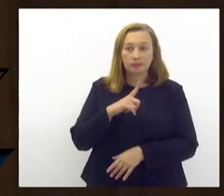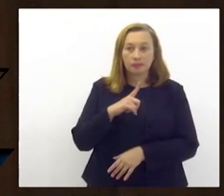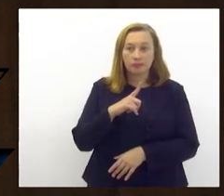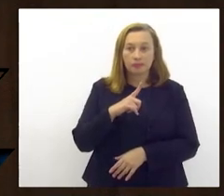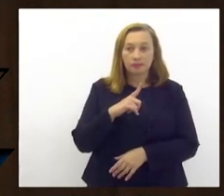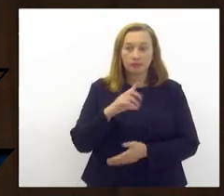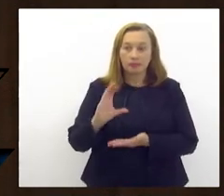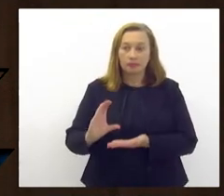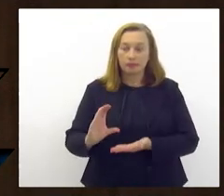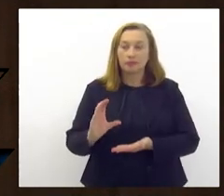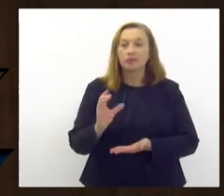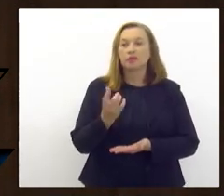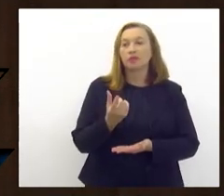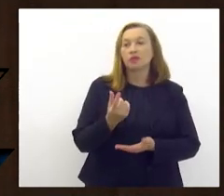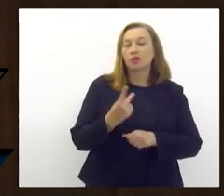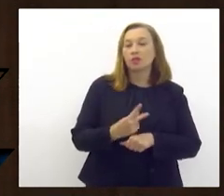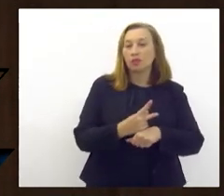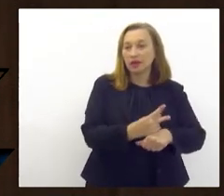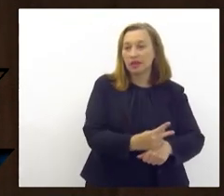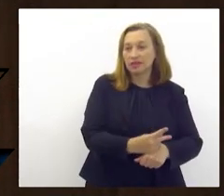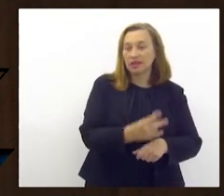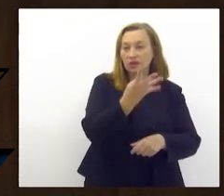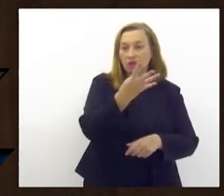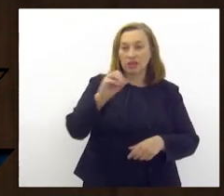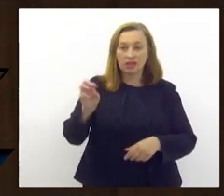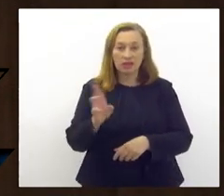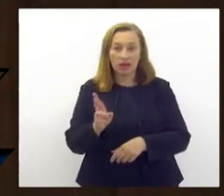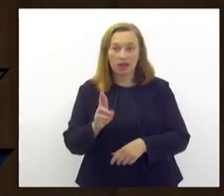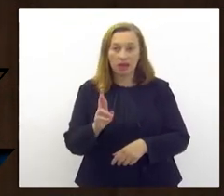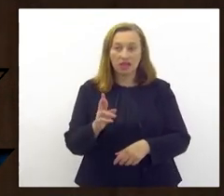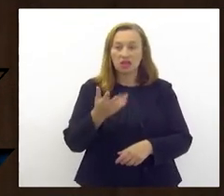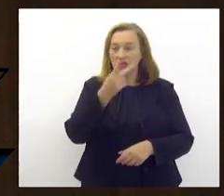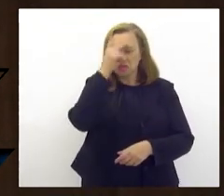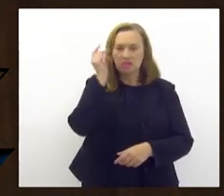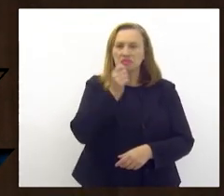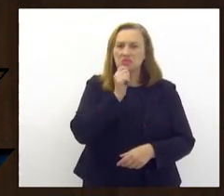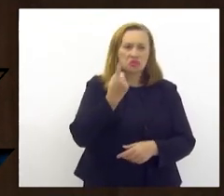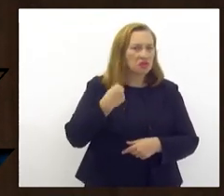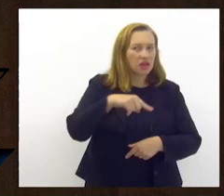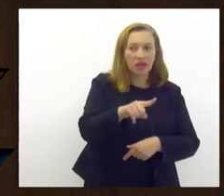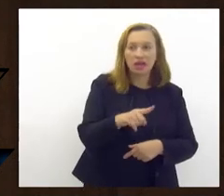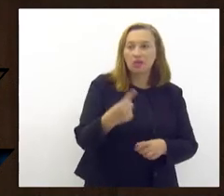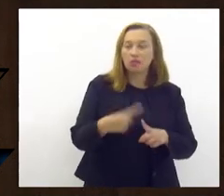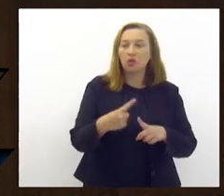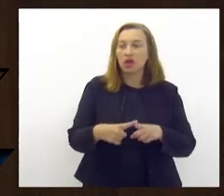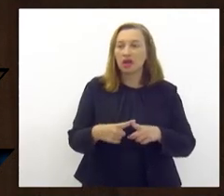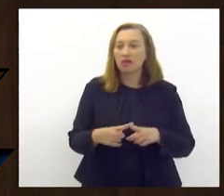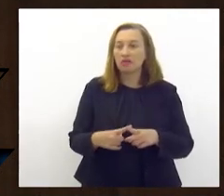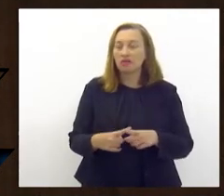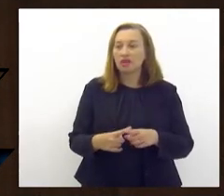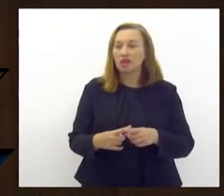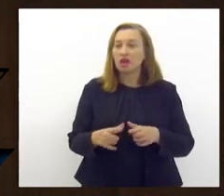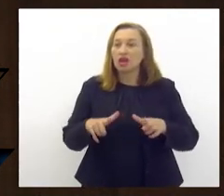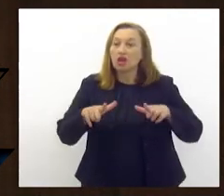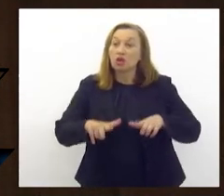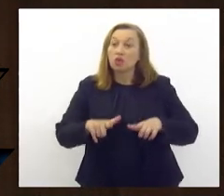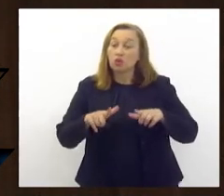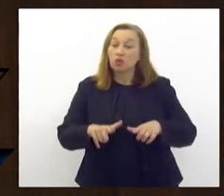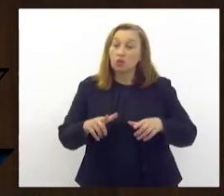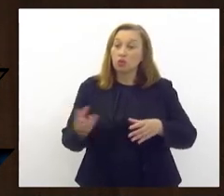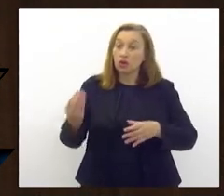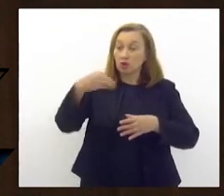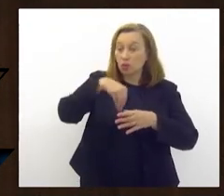ir. Porque está em cenário de violência, essa escola fica ali no complexo da Pedreira. É, e agora os professores não só deixaram de